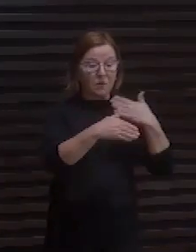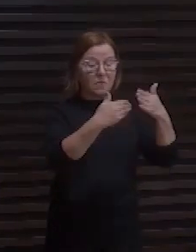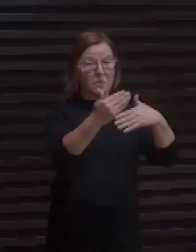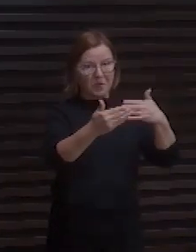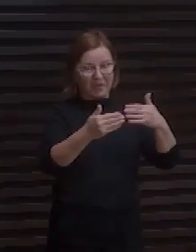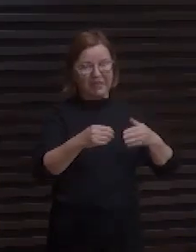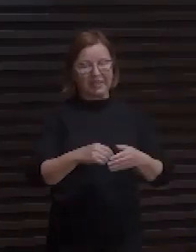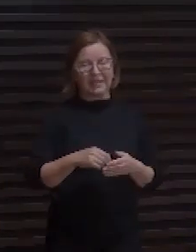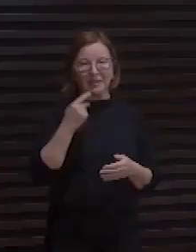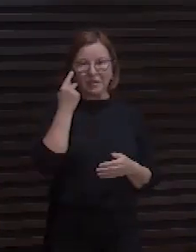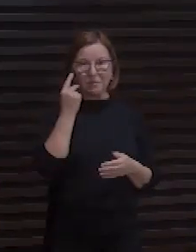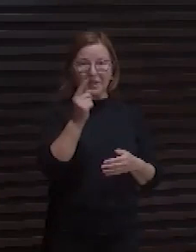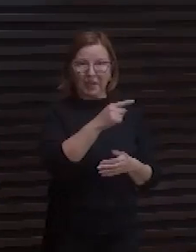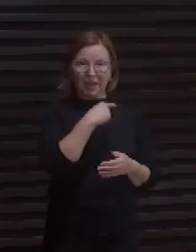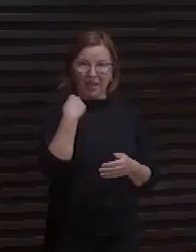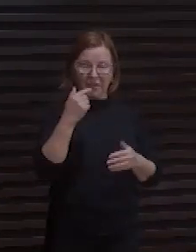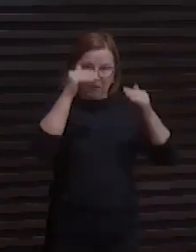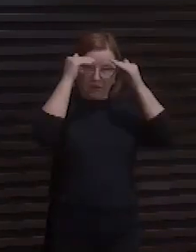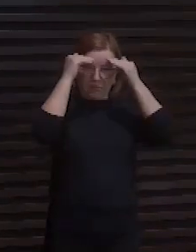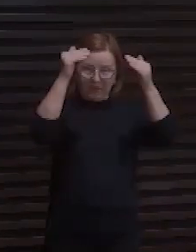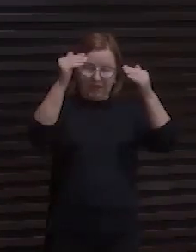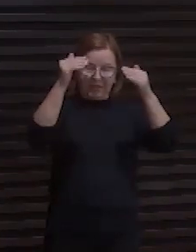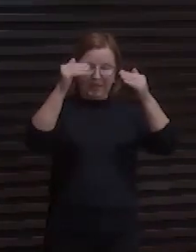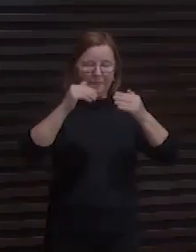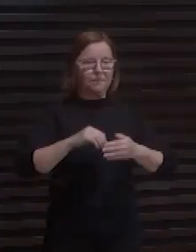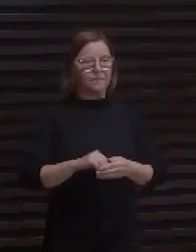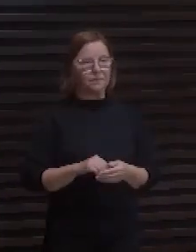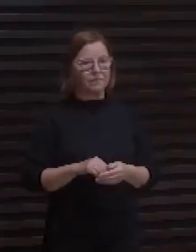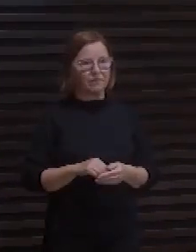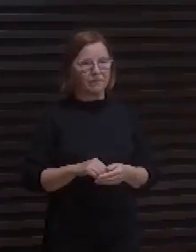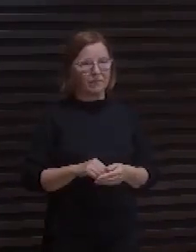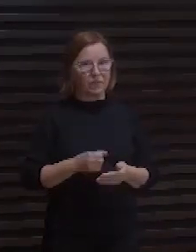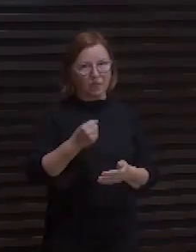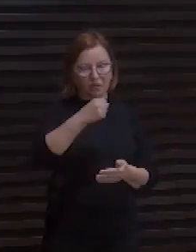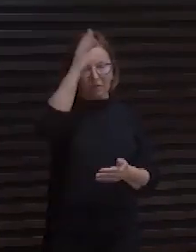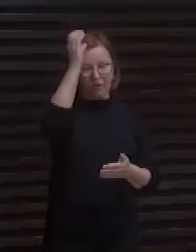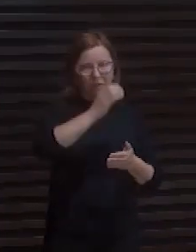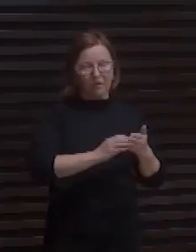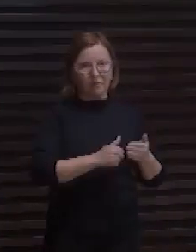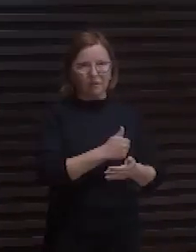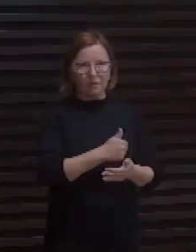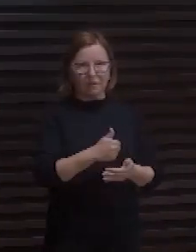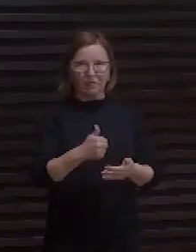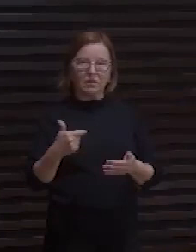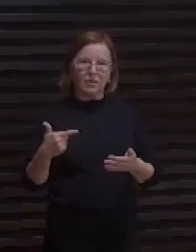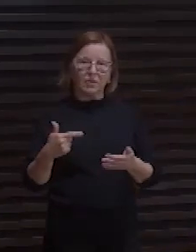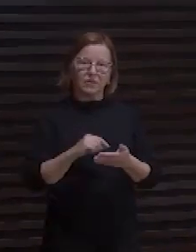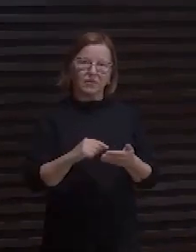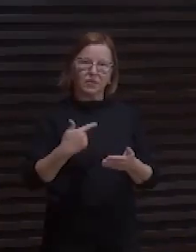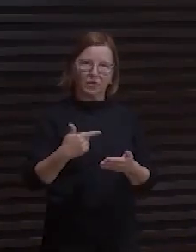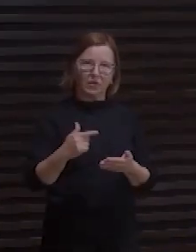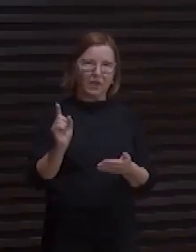e alcancemos o resultado desejado por Deus. Vamos ler Romanos 12, 2. E não